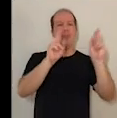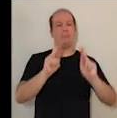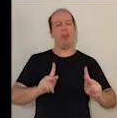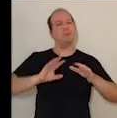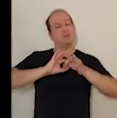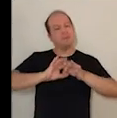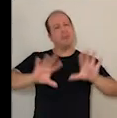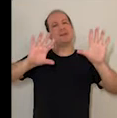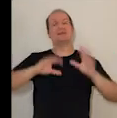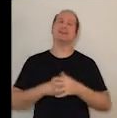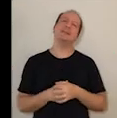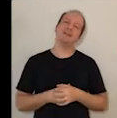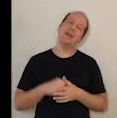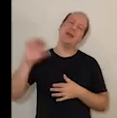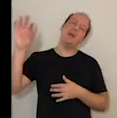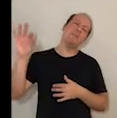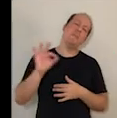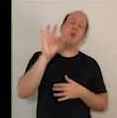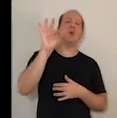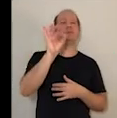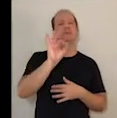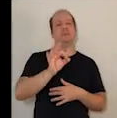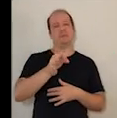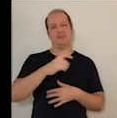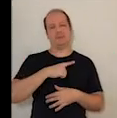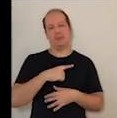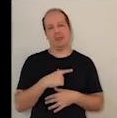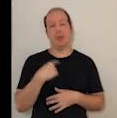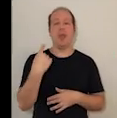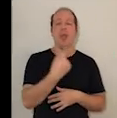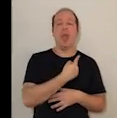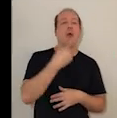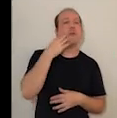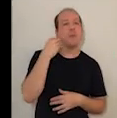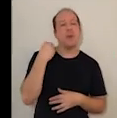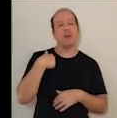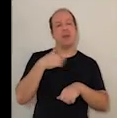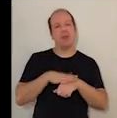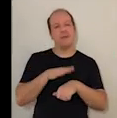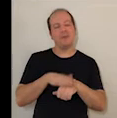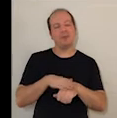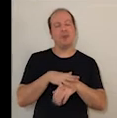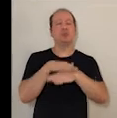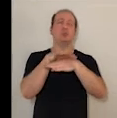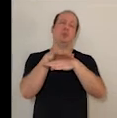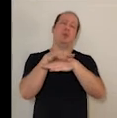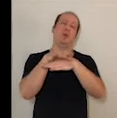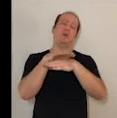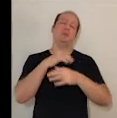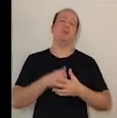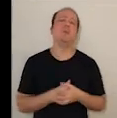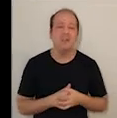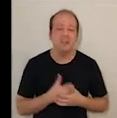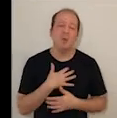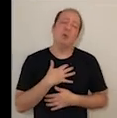Ai, Mosca, que delicioso prazer. O pobre Volpone, tão combalido, tão doente, não tardará em